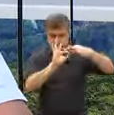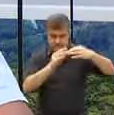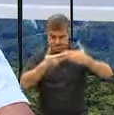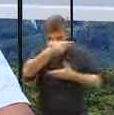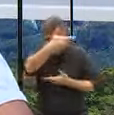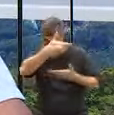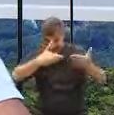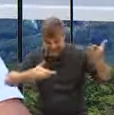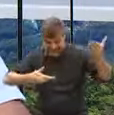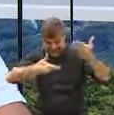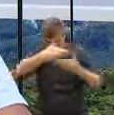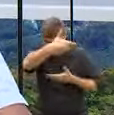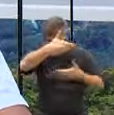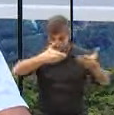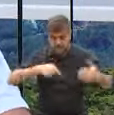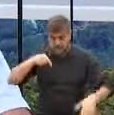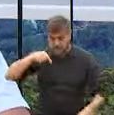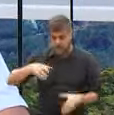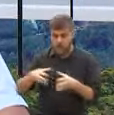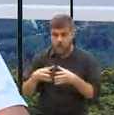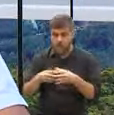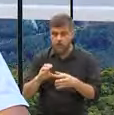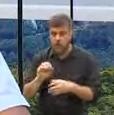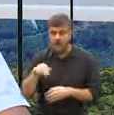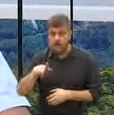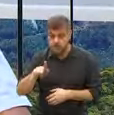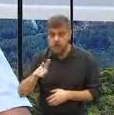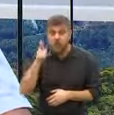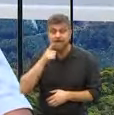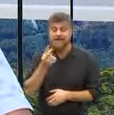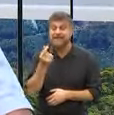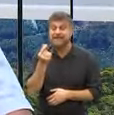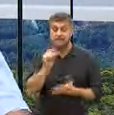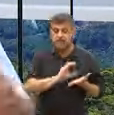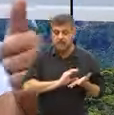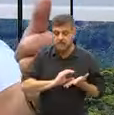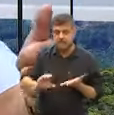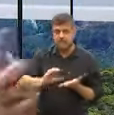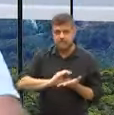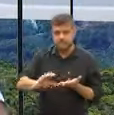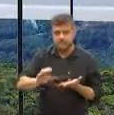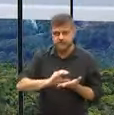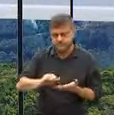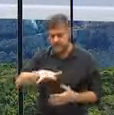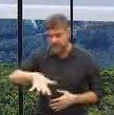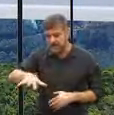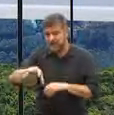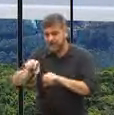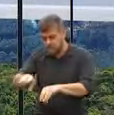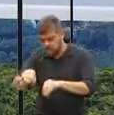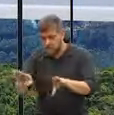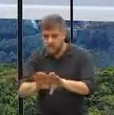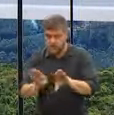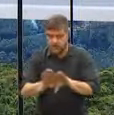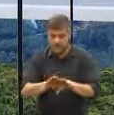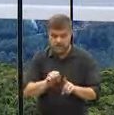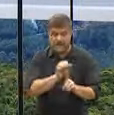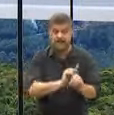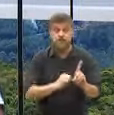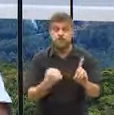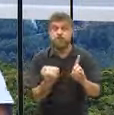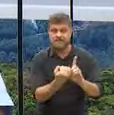ela passa a ter aí até subvenção, vamos dizer assim. Porque é tanto na educação como na área